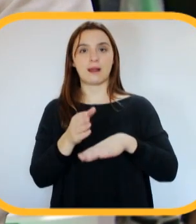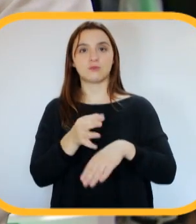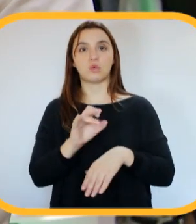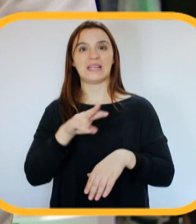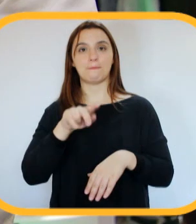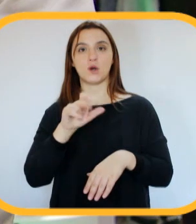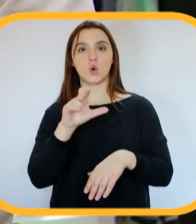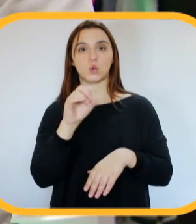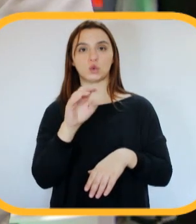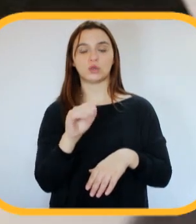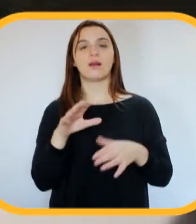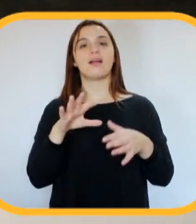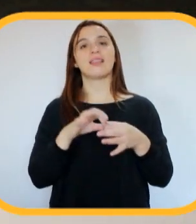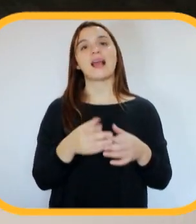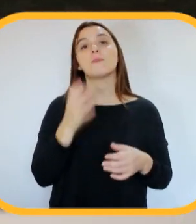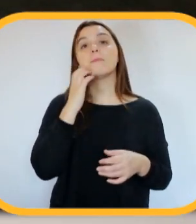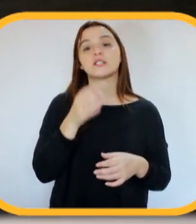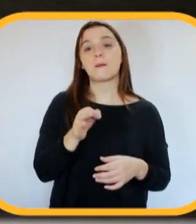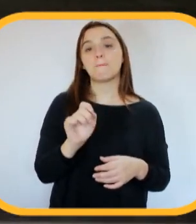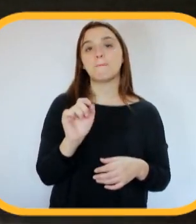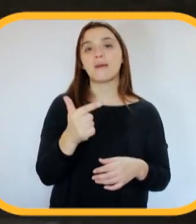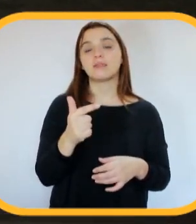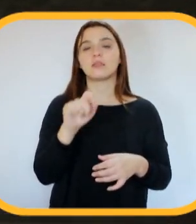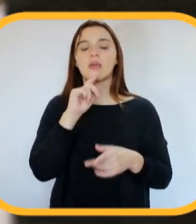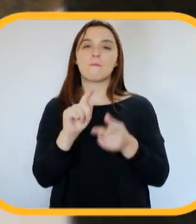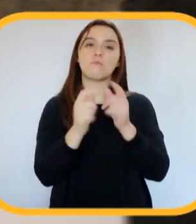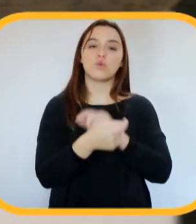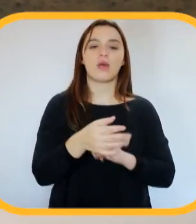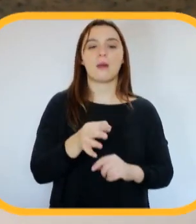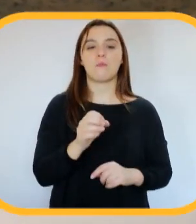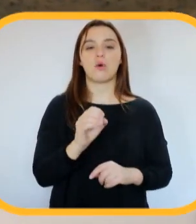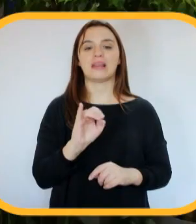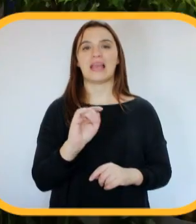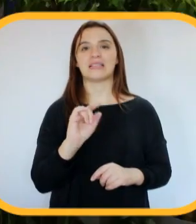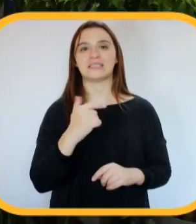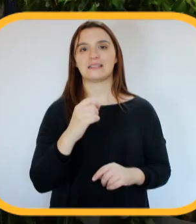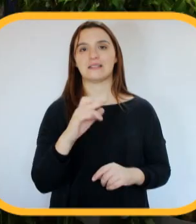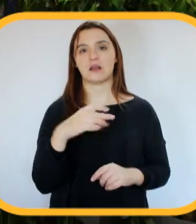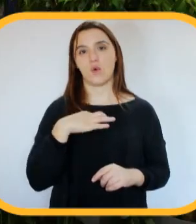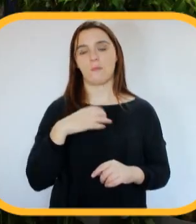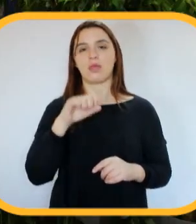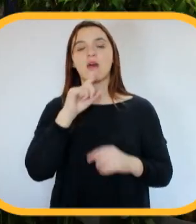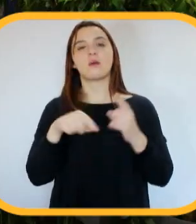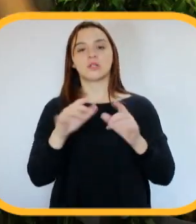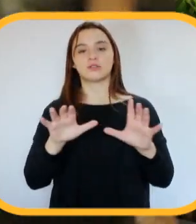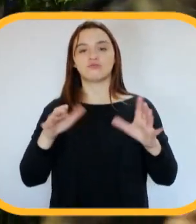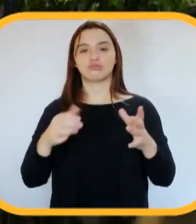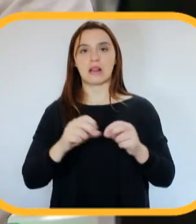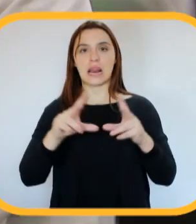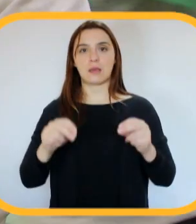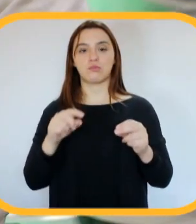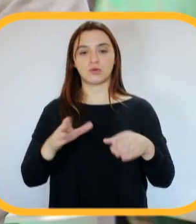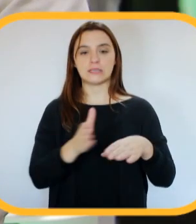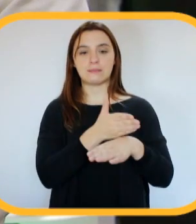separar polímeros. Os polímeros do PET, que é o único que nós conseguimos utilizar para a transformação de poliéster, vai para uma câmara de descontaminação.